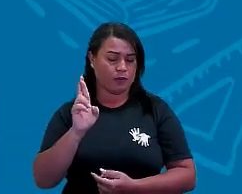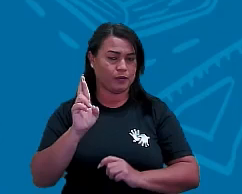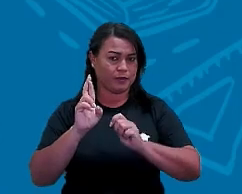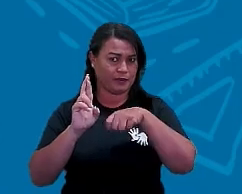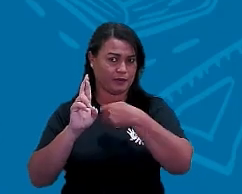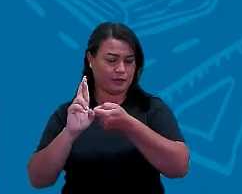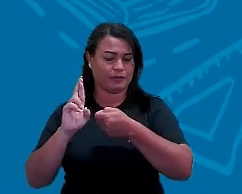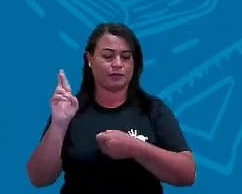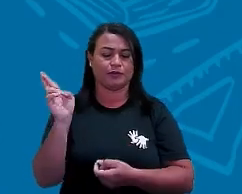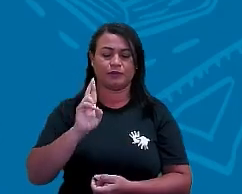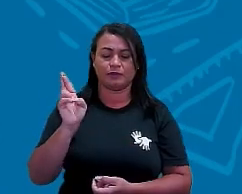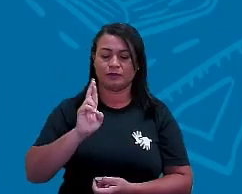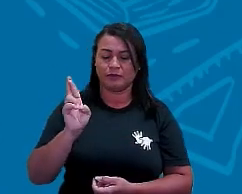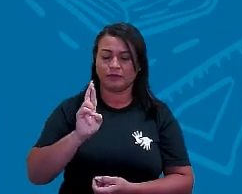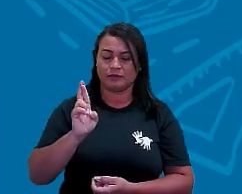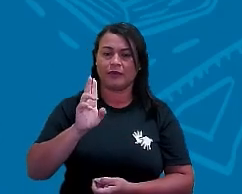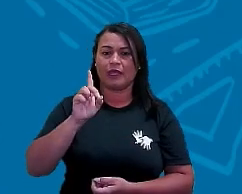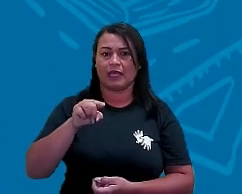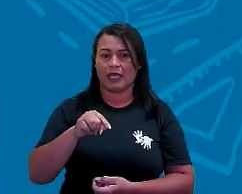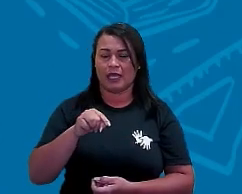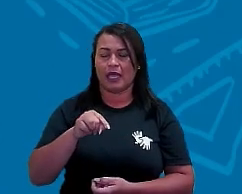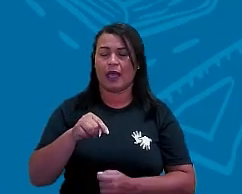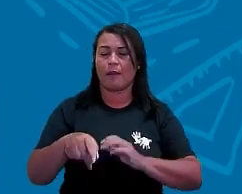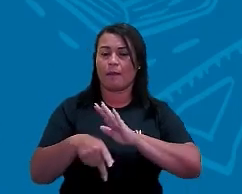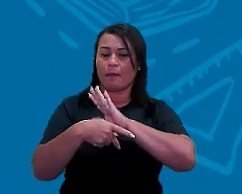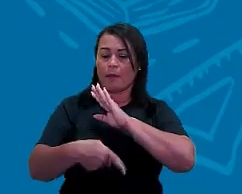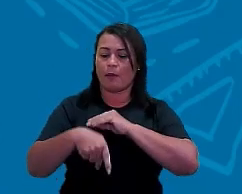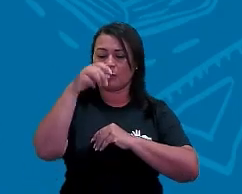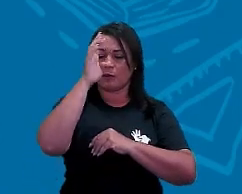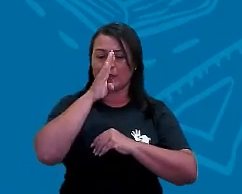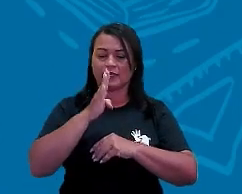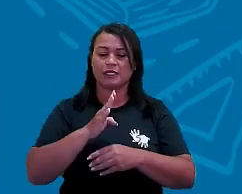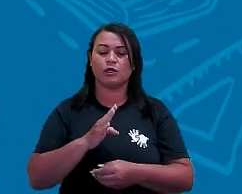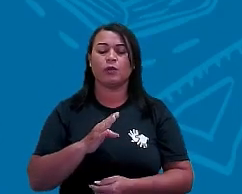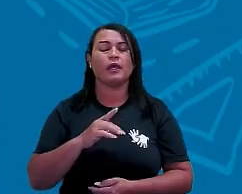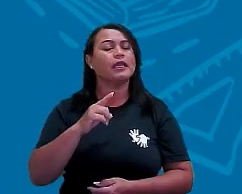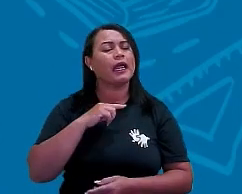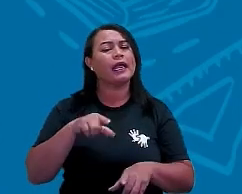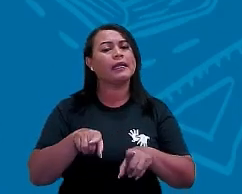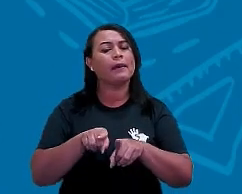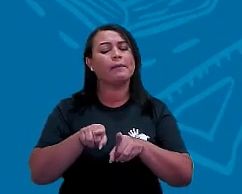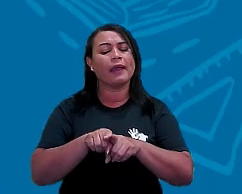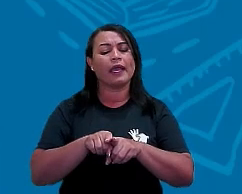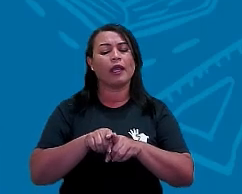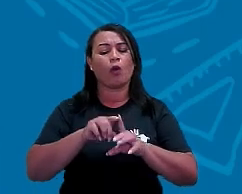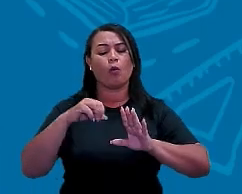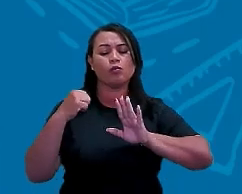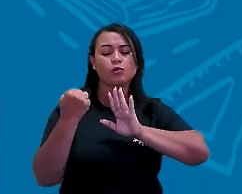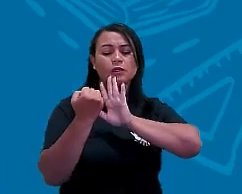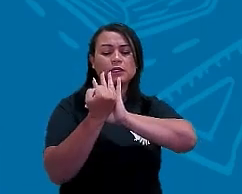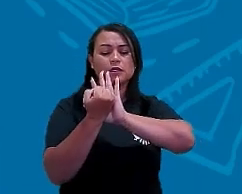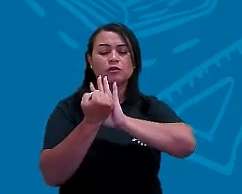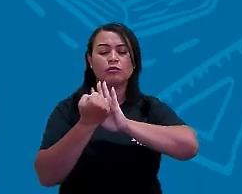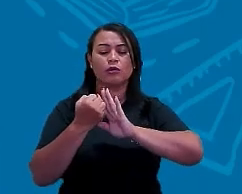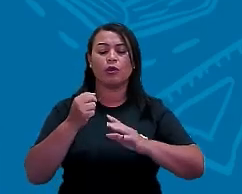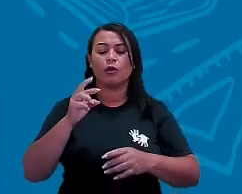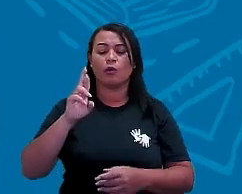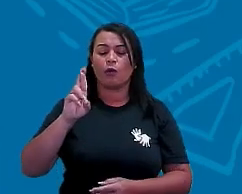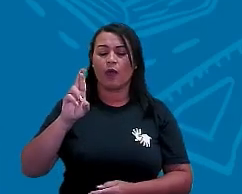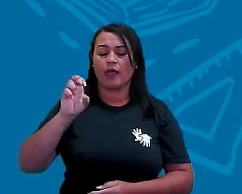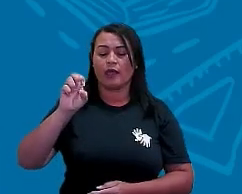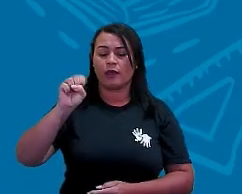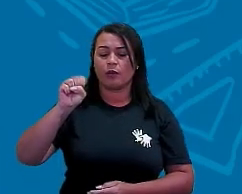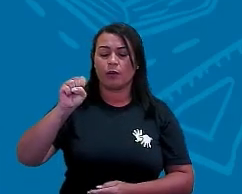de real, tá? A nossa moeda interna é o real. E aí ela é representada pelo símbolo. Qual é o símbolo? O R